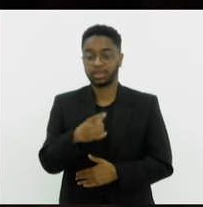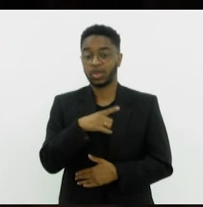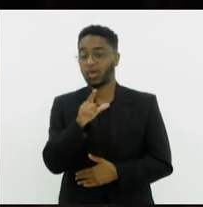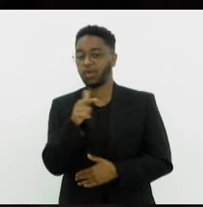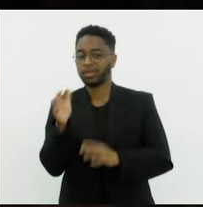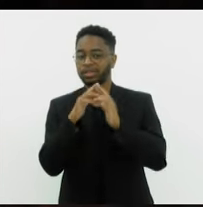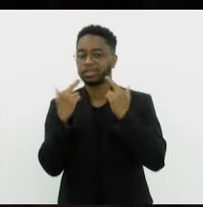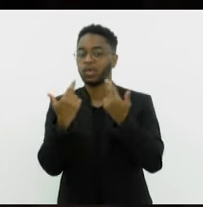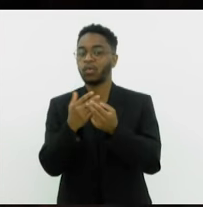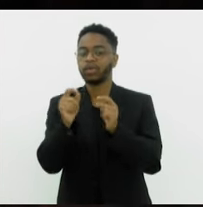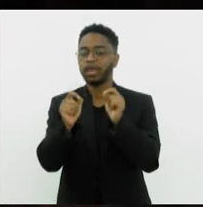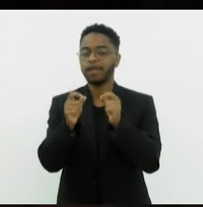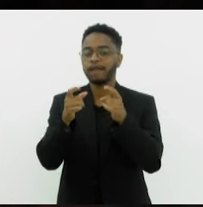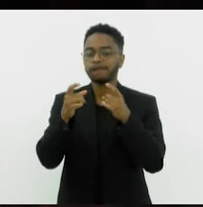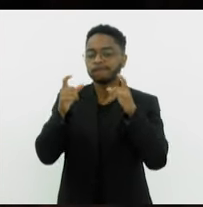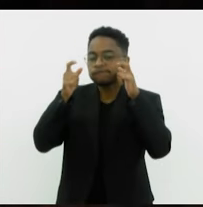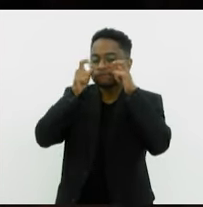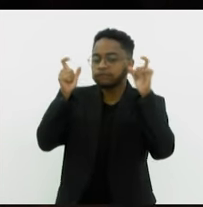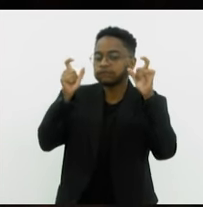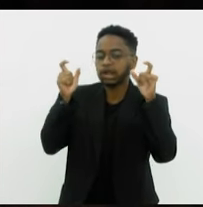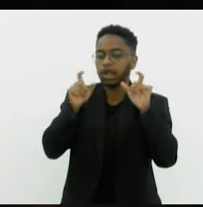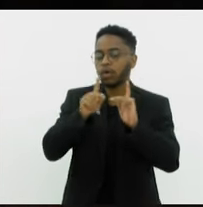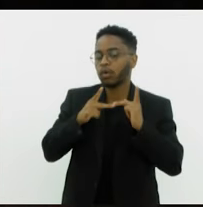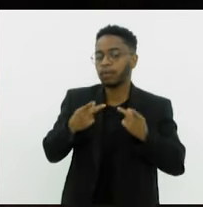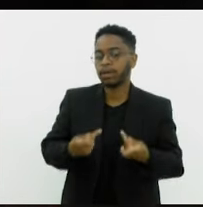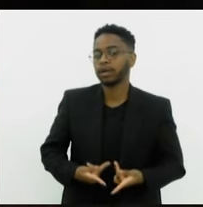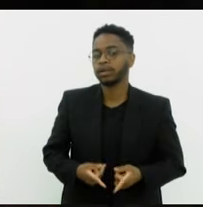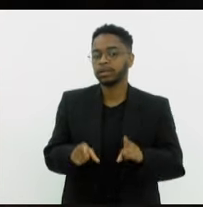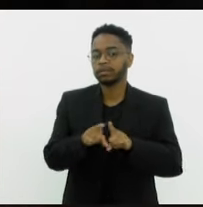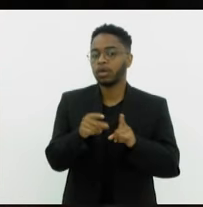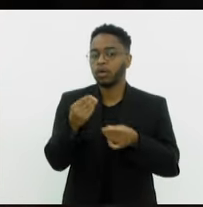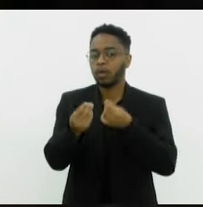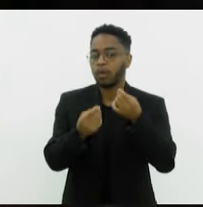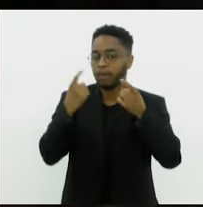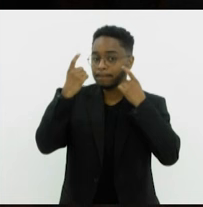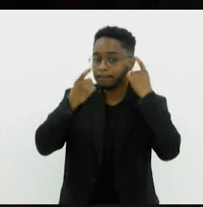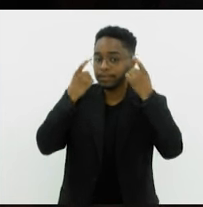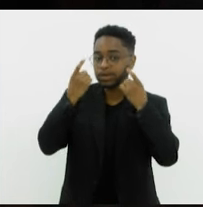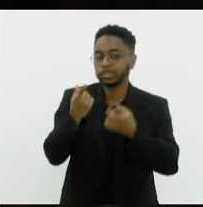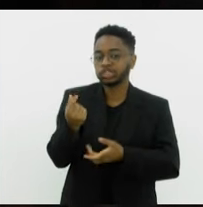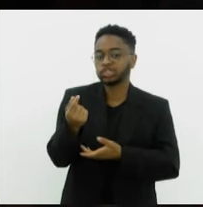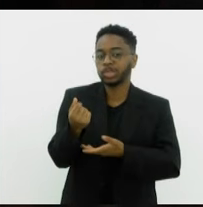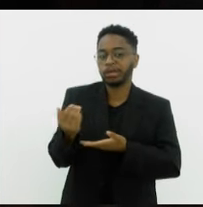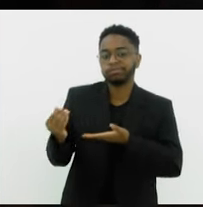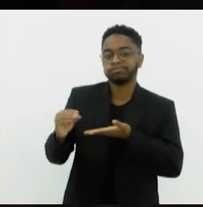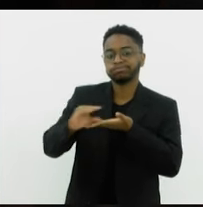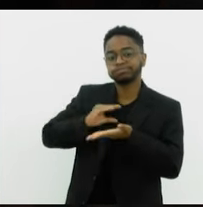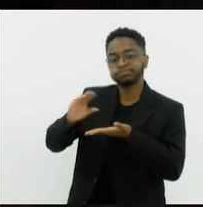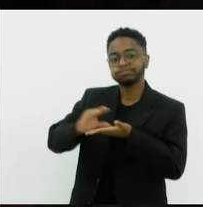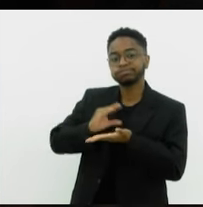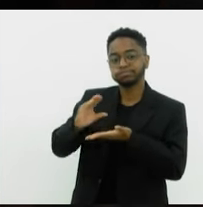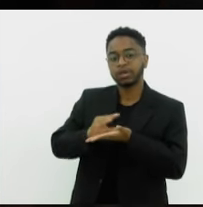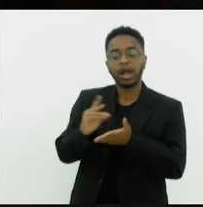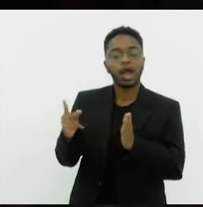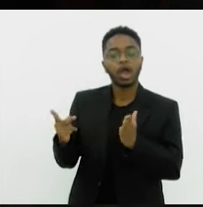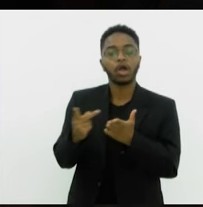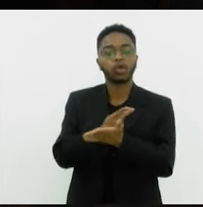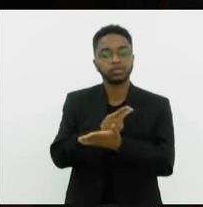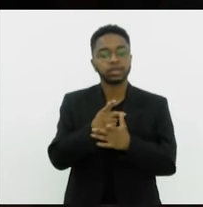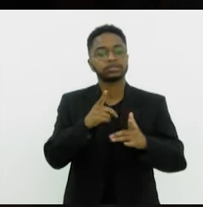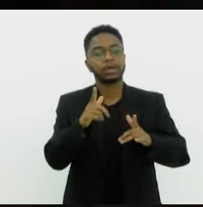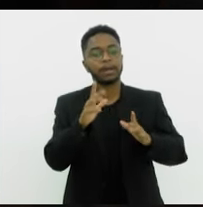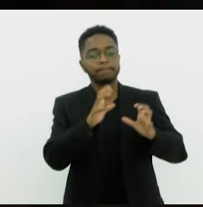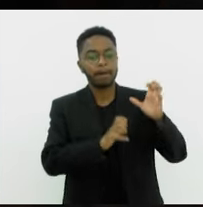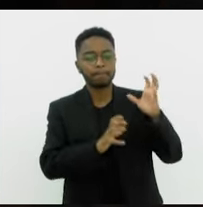a ganância do homem e o desespero por lucro tem levado a alguns grandes